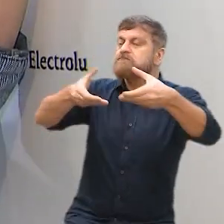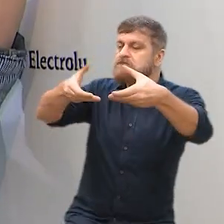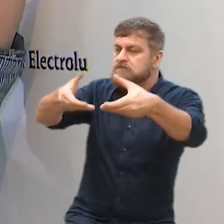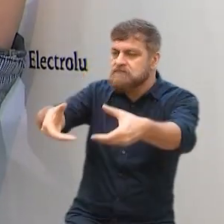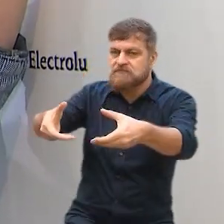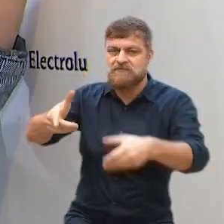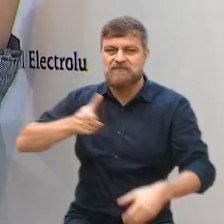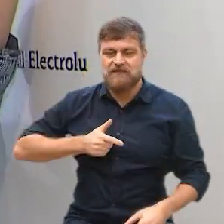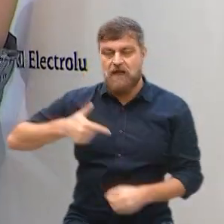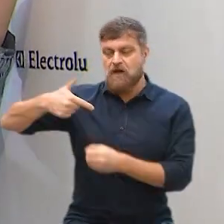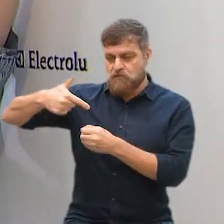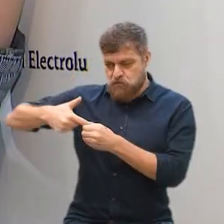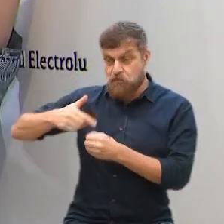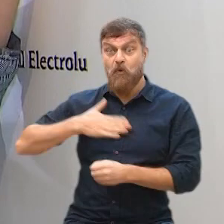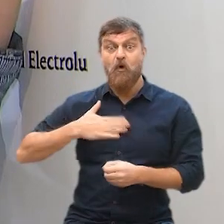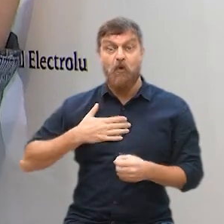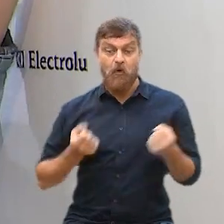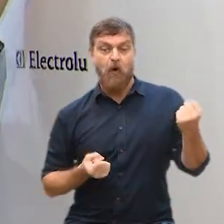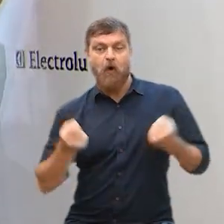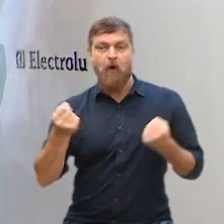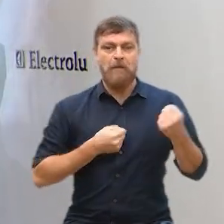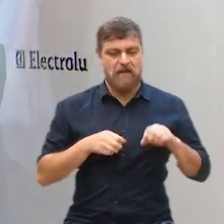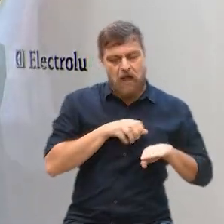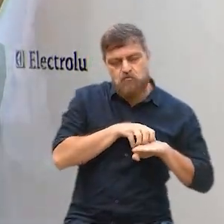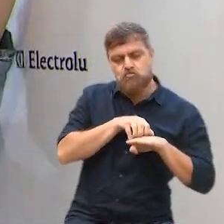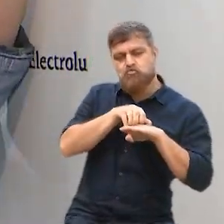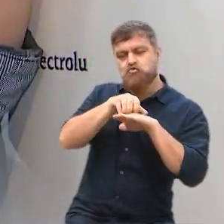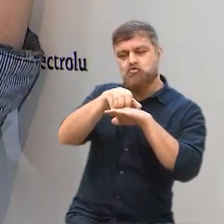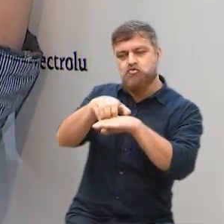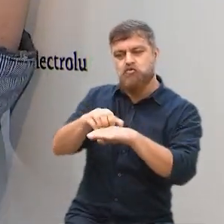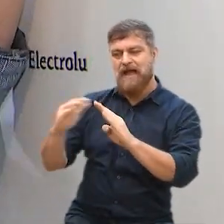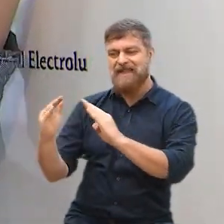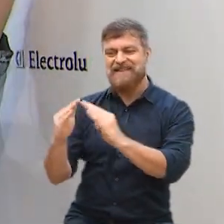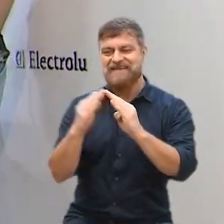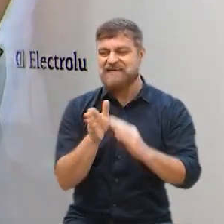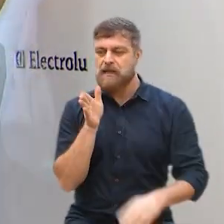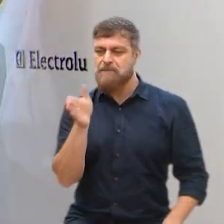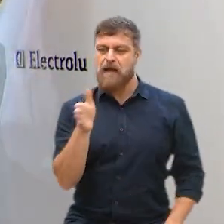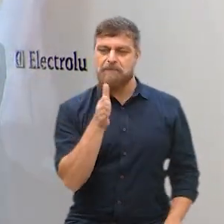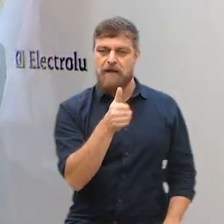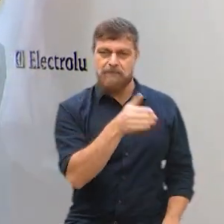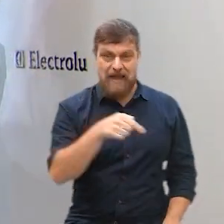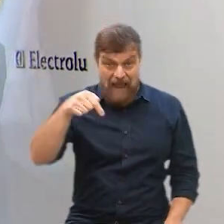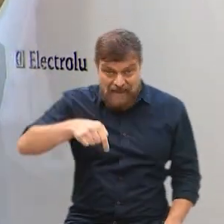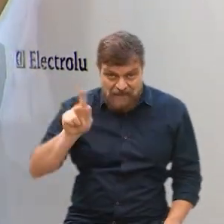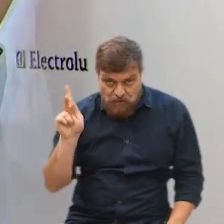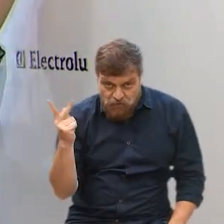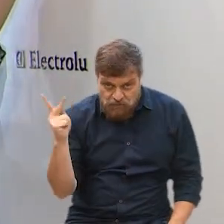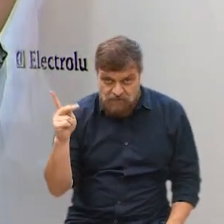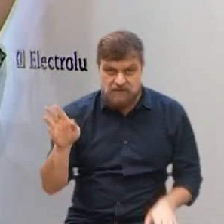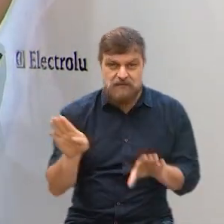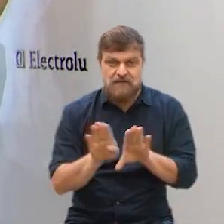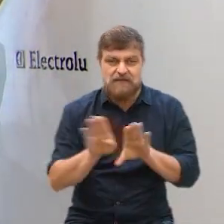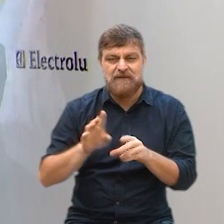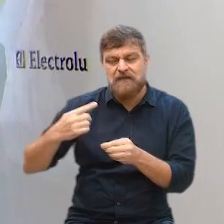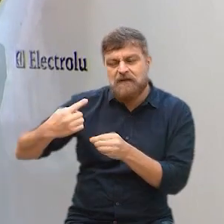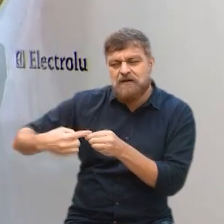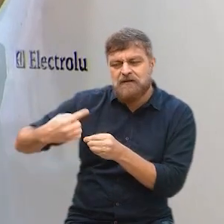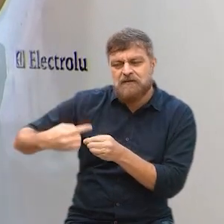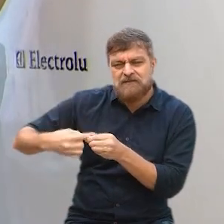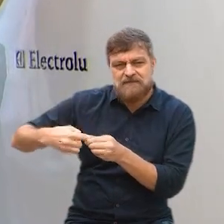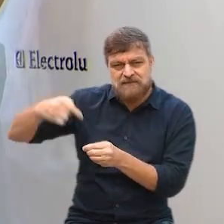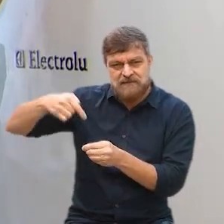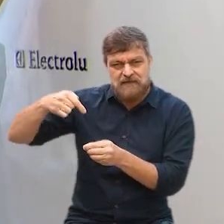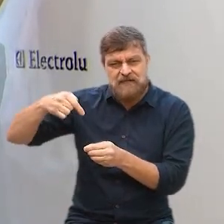o meu dinheiro com combustível, mas eu fazia questão de entregar de casa em casa. Assim. E era só aqui em Hortolândia ou não? Não, foi numa cidade, assim, um